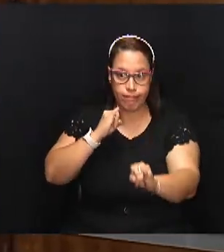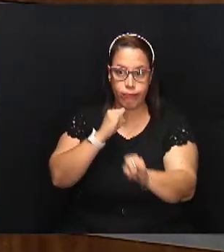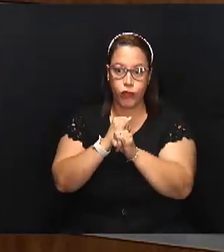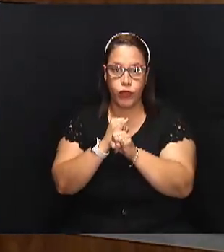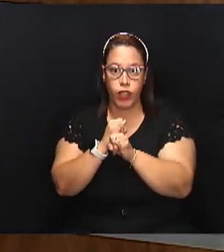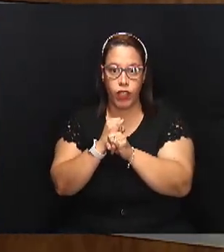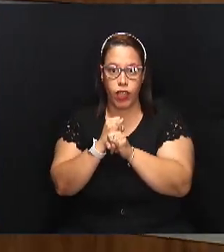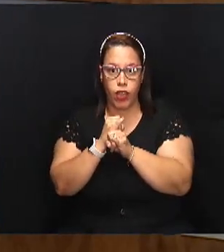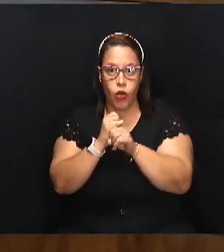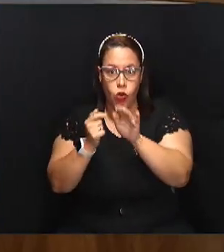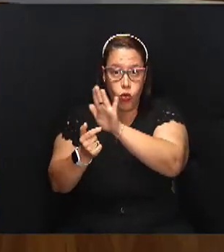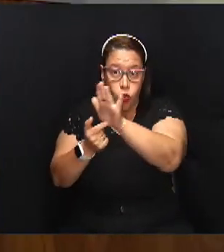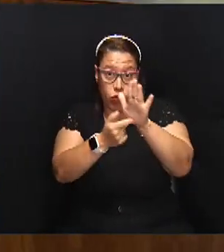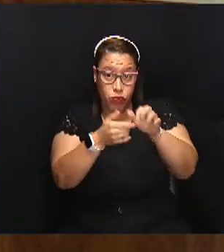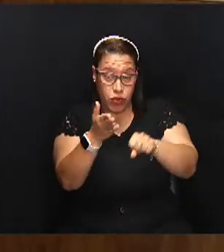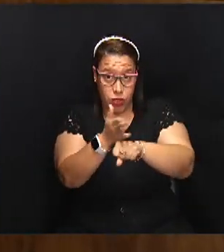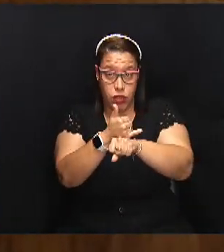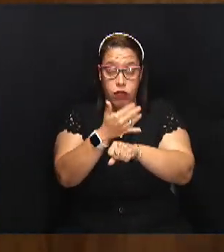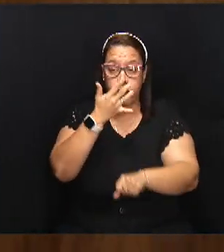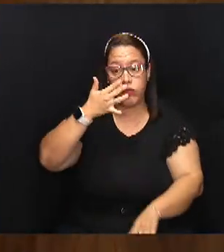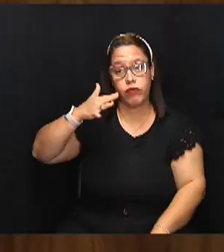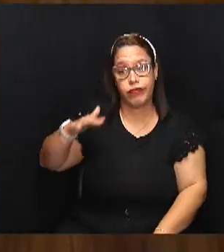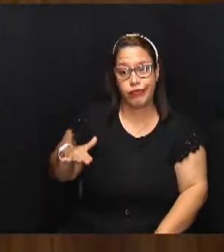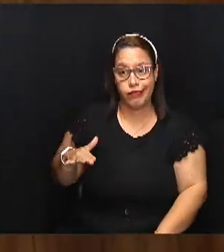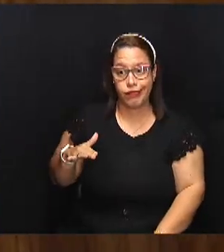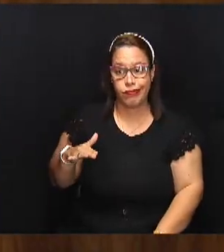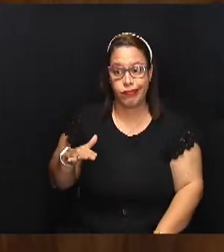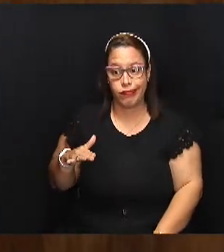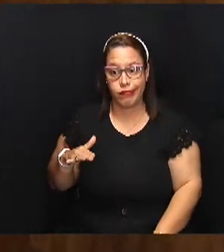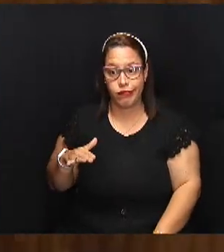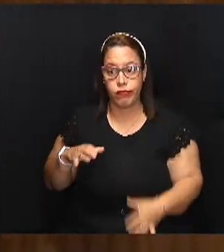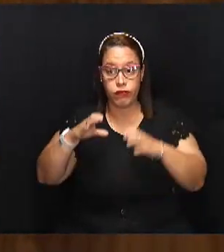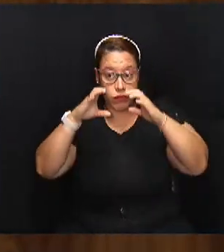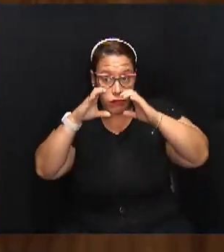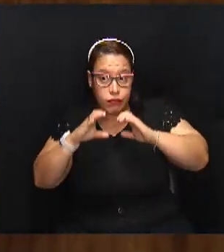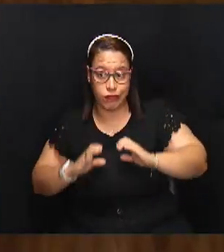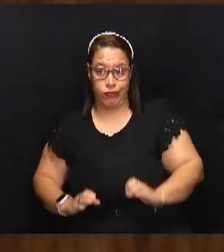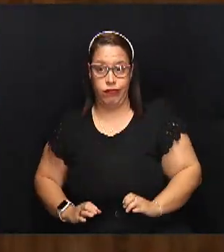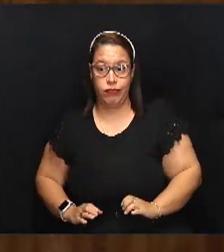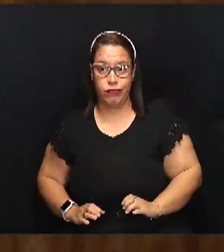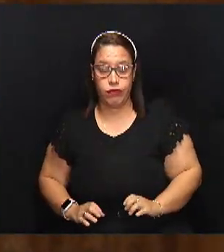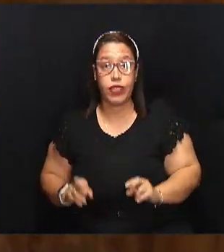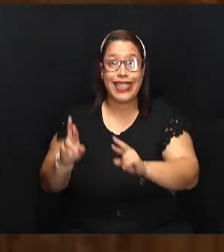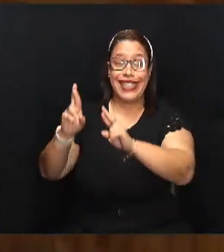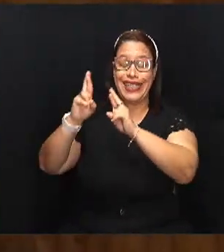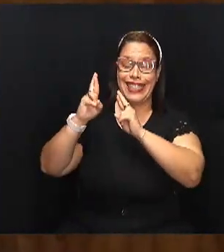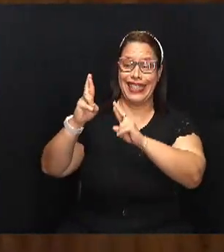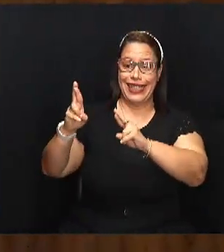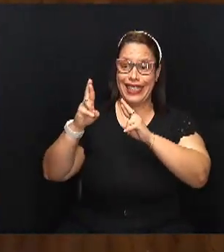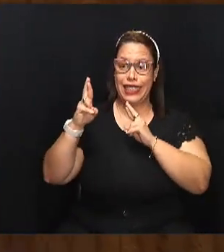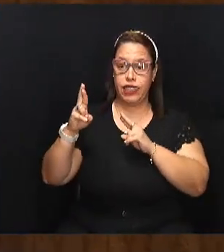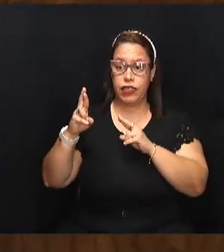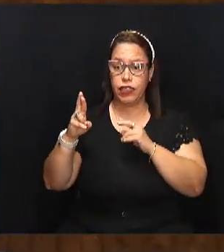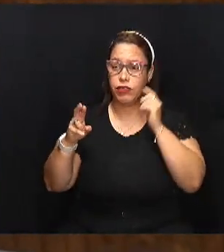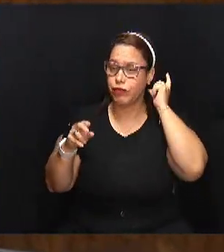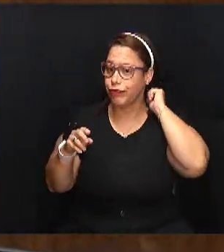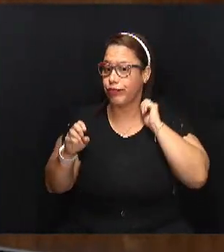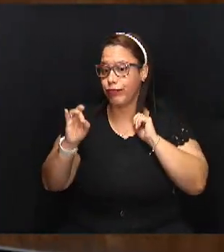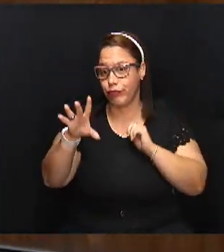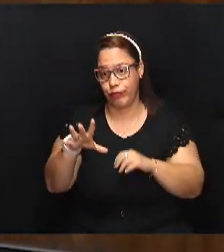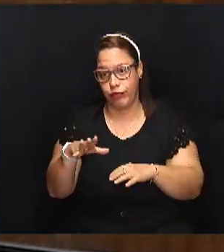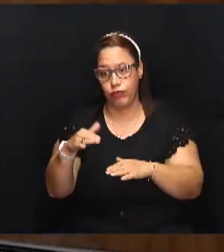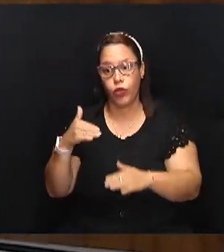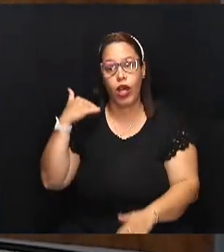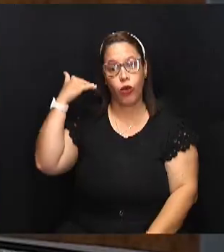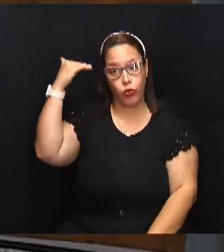É a exposição precoce de crianças a comportamentos, expectativas que seriam reservadas